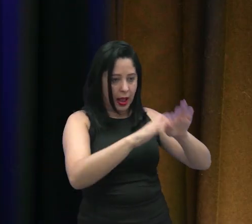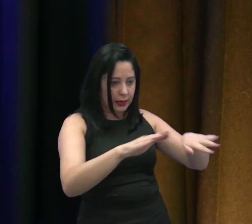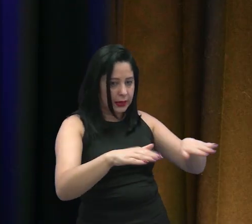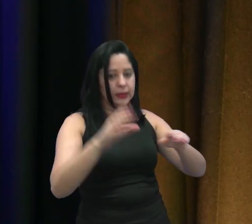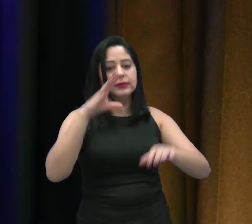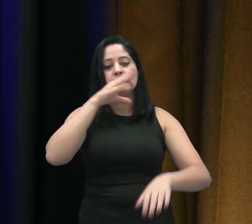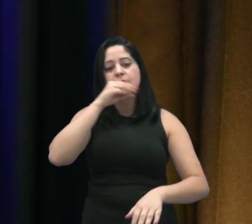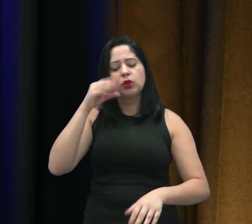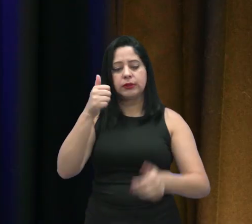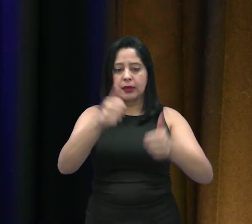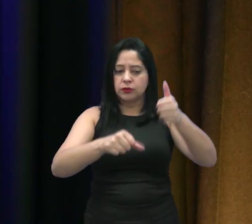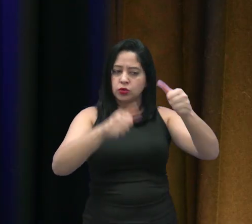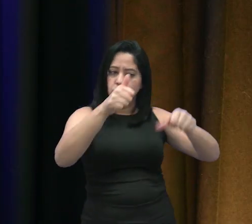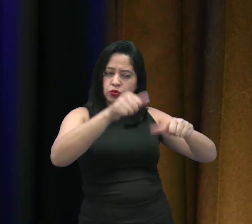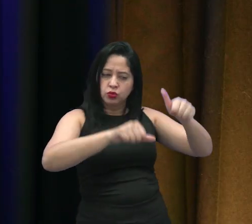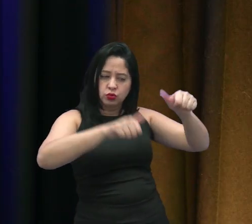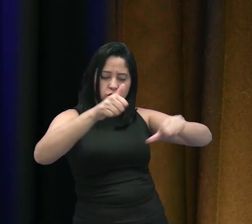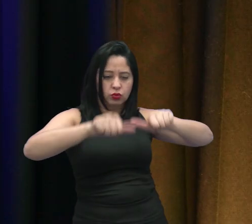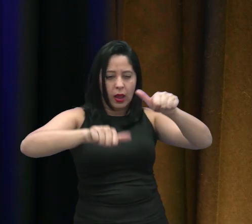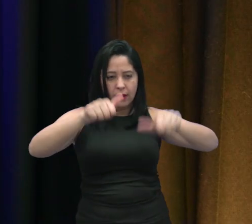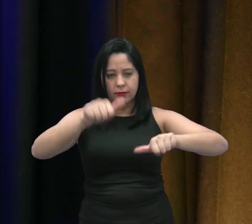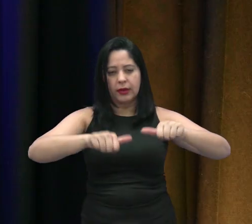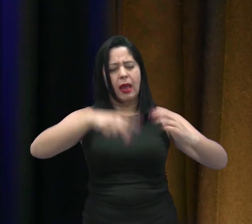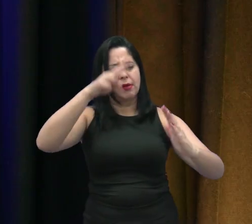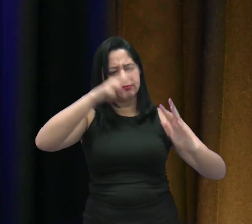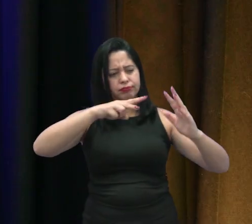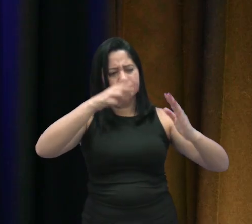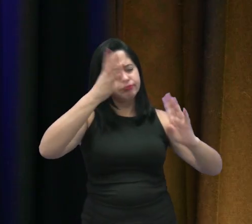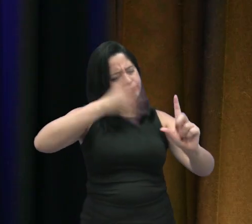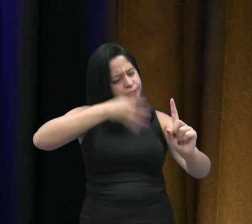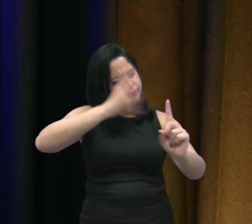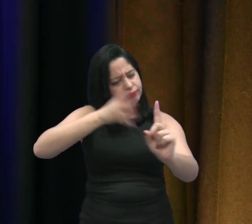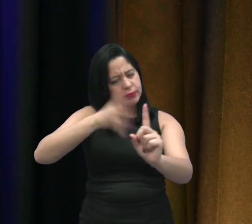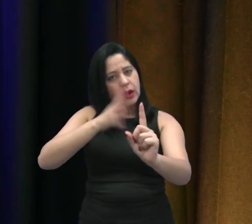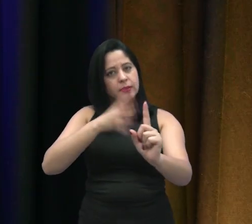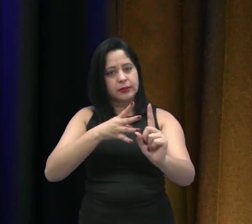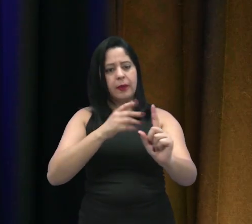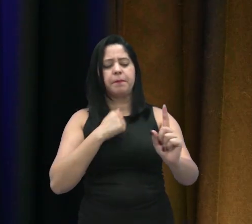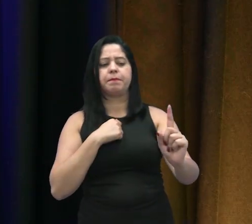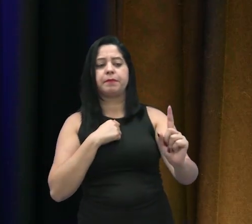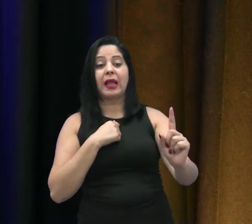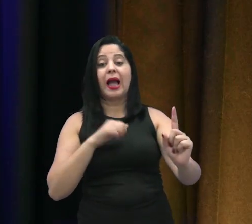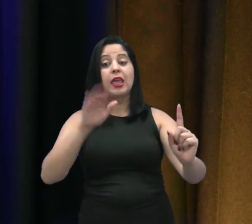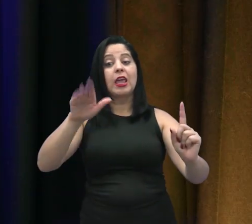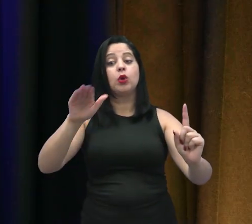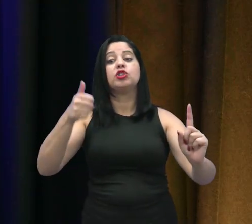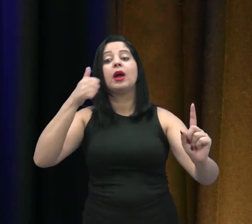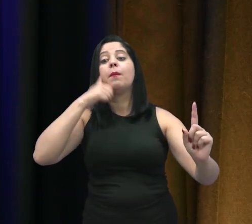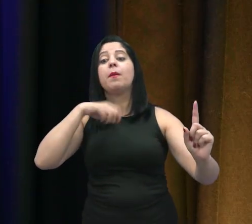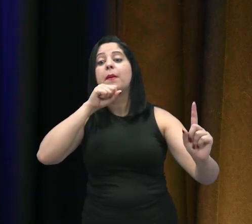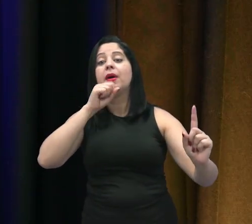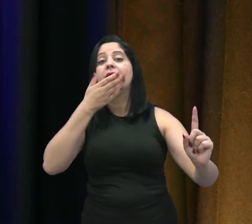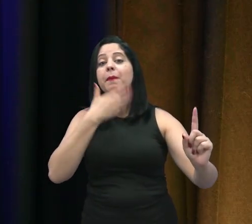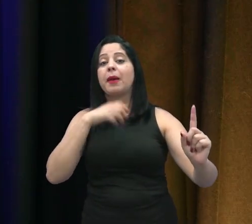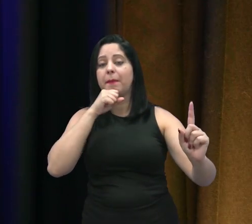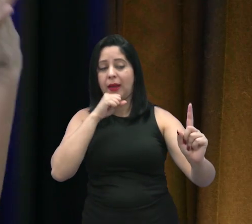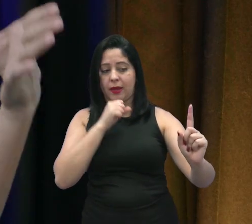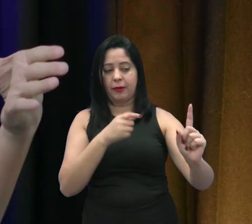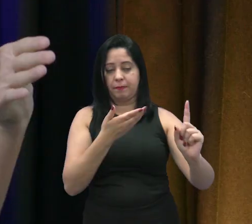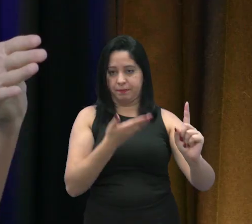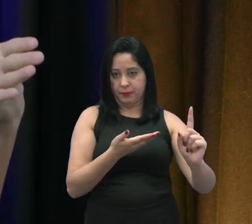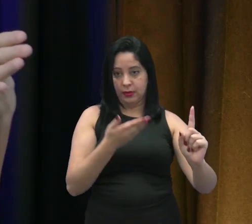algumas informações e objetivos para serem trabalhados com essas pessoas. E aí, a gente chama os pais, a gente apresenta um plano